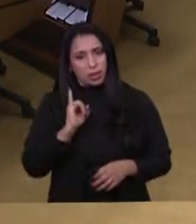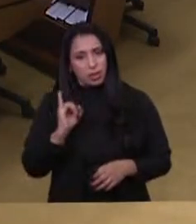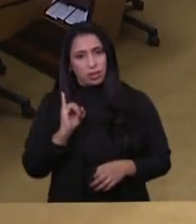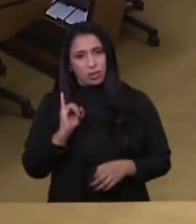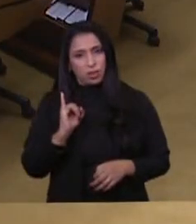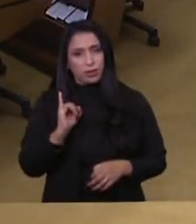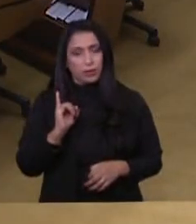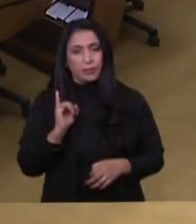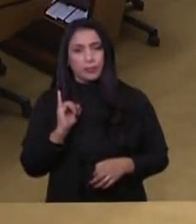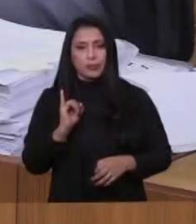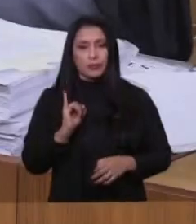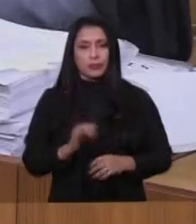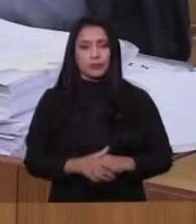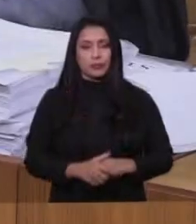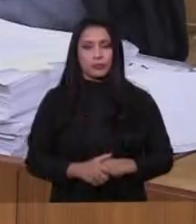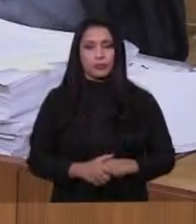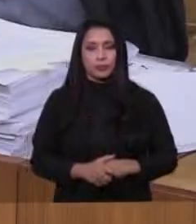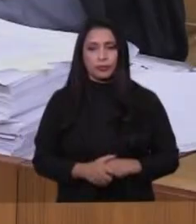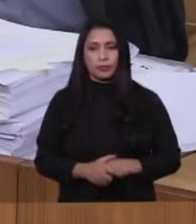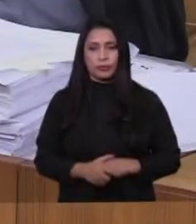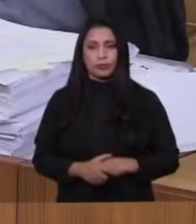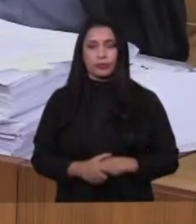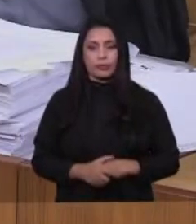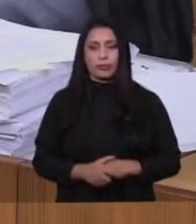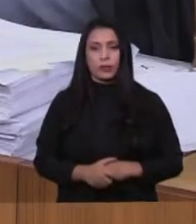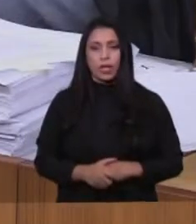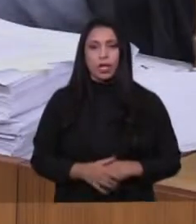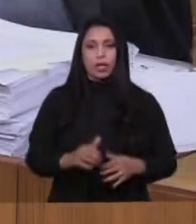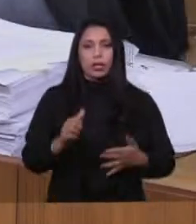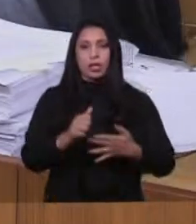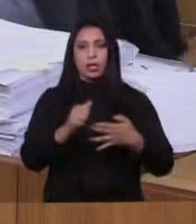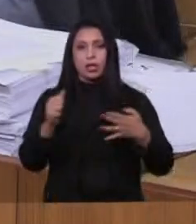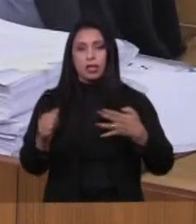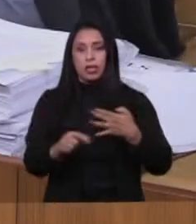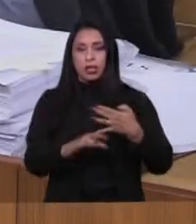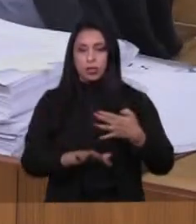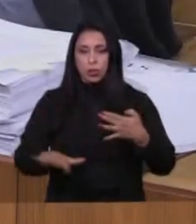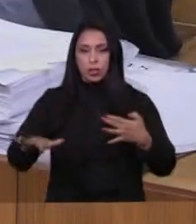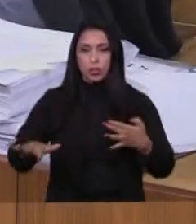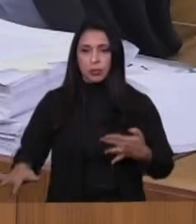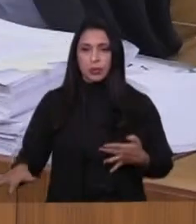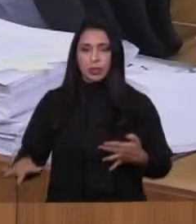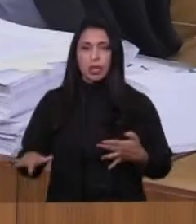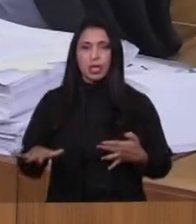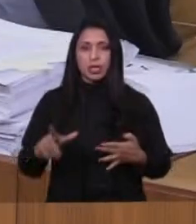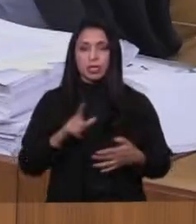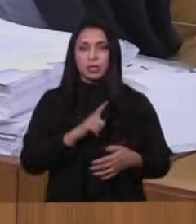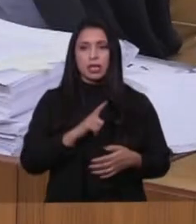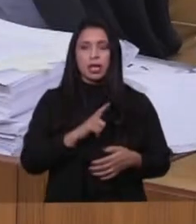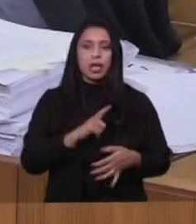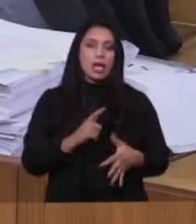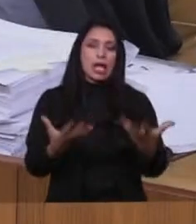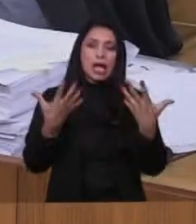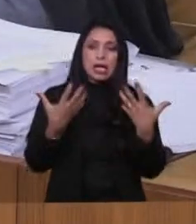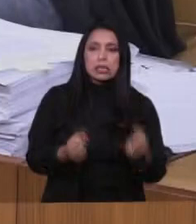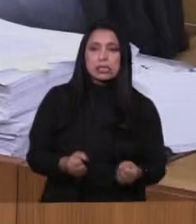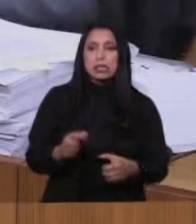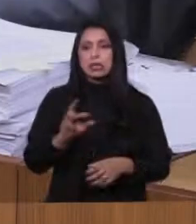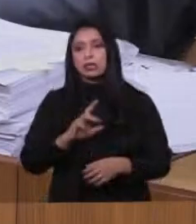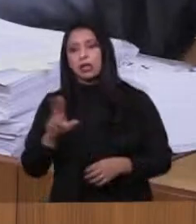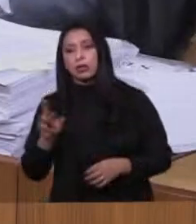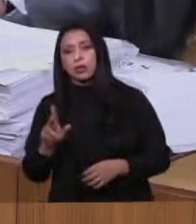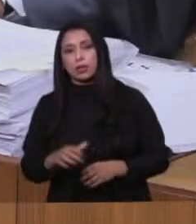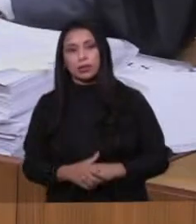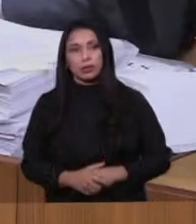para a fixação de jurisprudência da Corte é absorção ou não, princípio da concussão. E por que